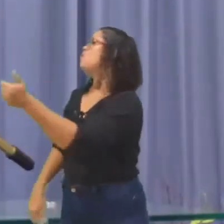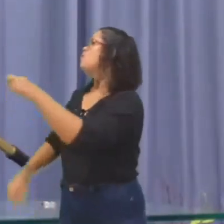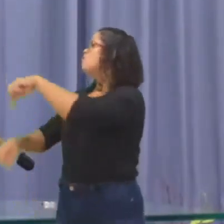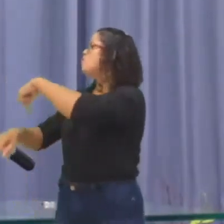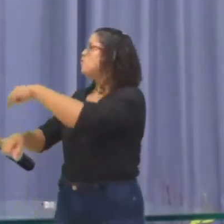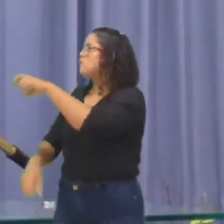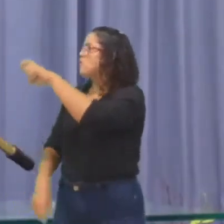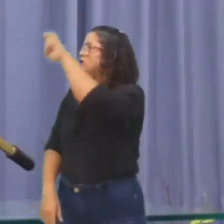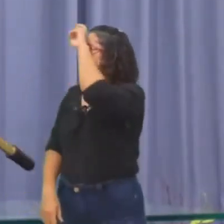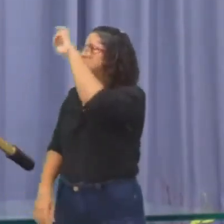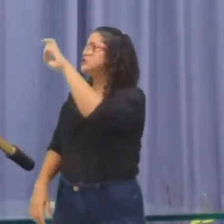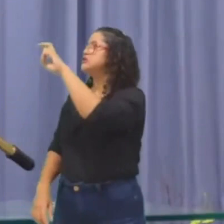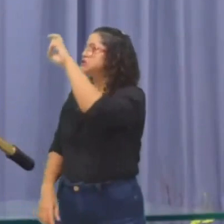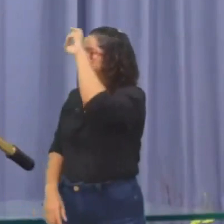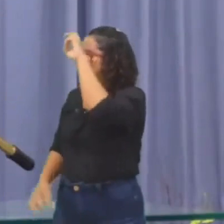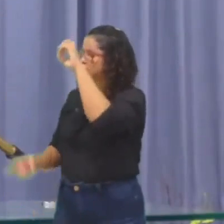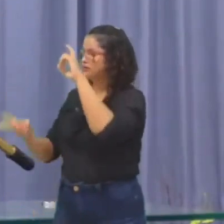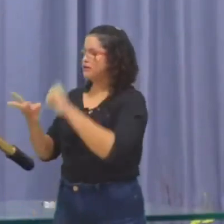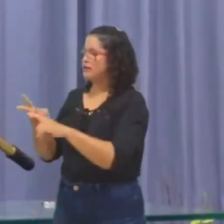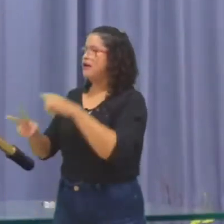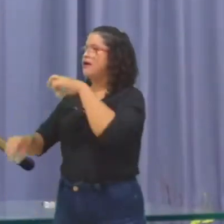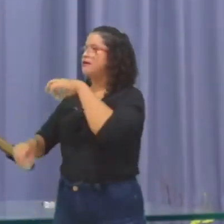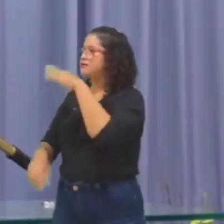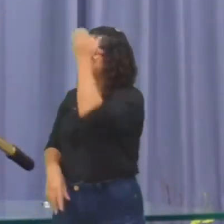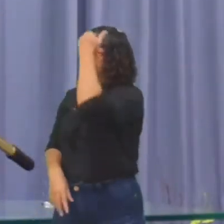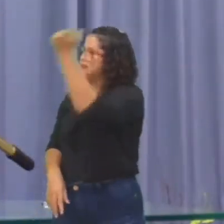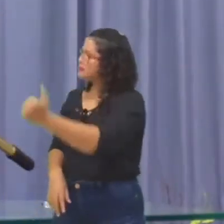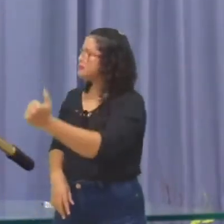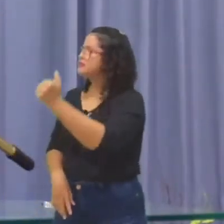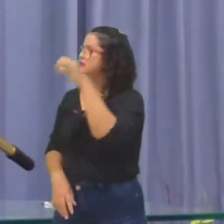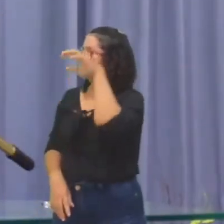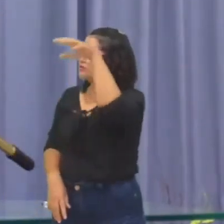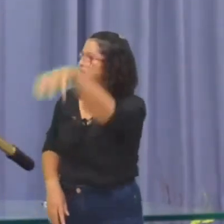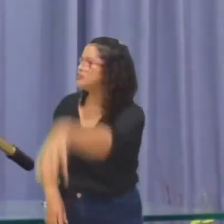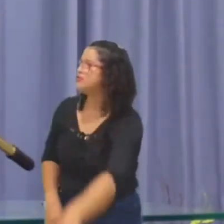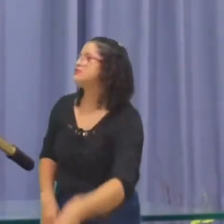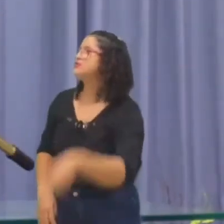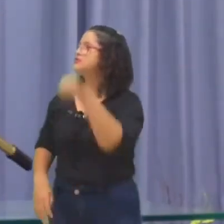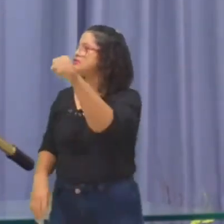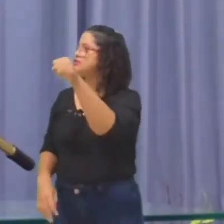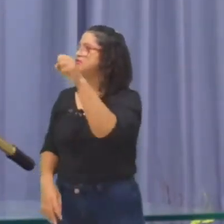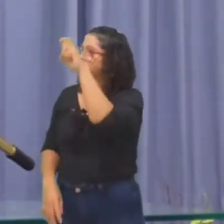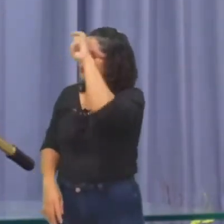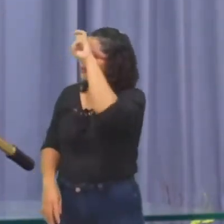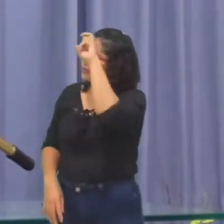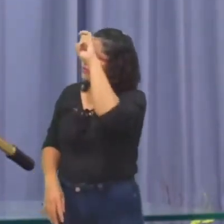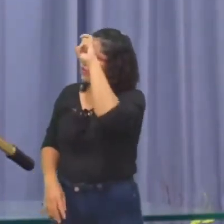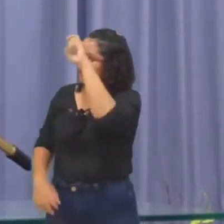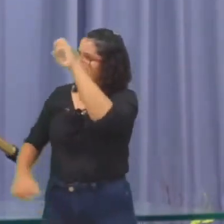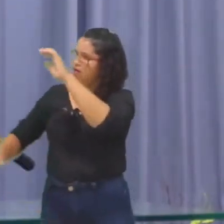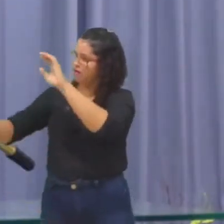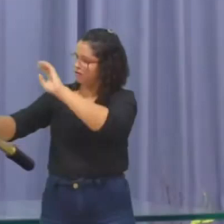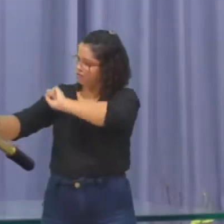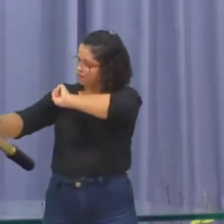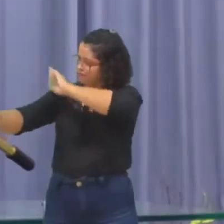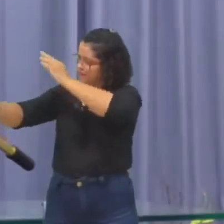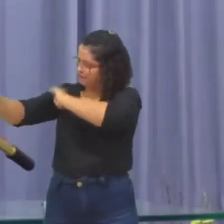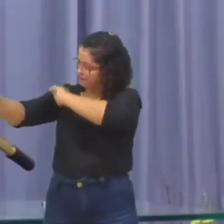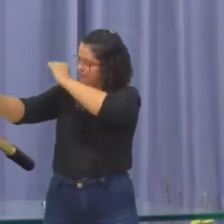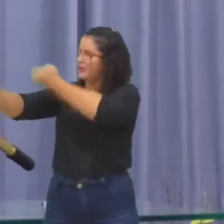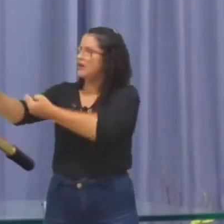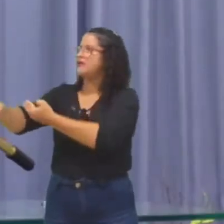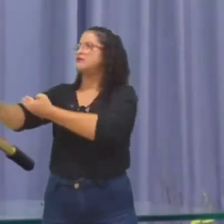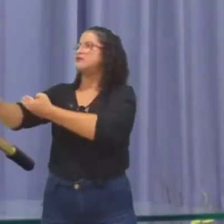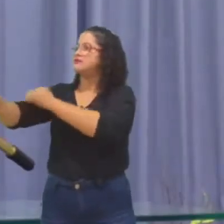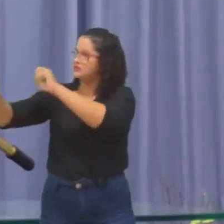Egito sabe que foi o Senhor que nos tirou do Egito com seu braço forte e com a sua mão poderosa.